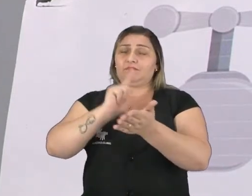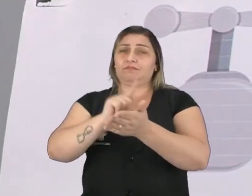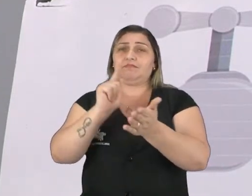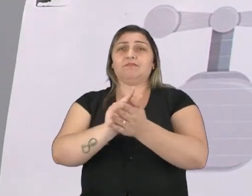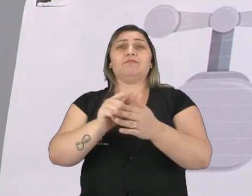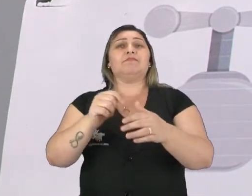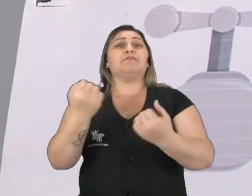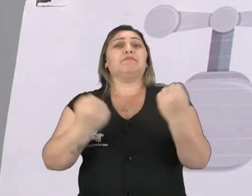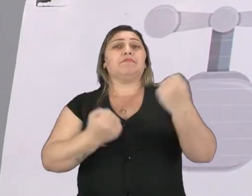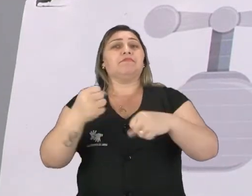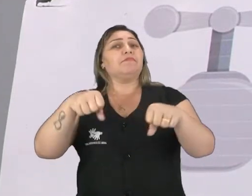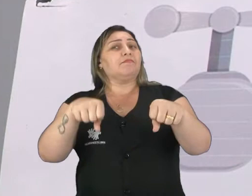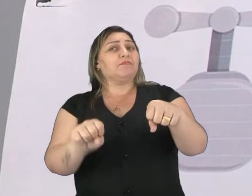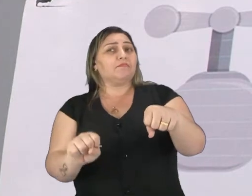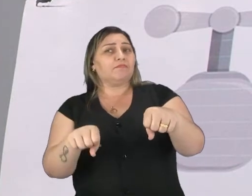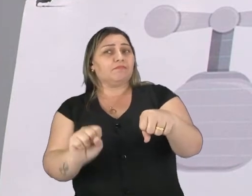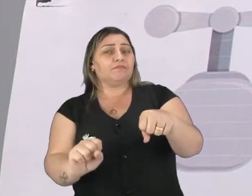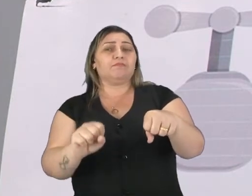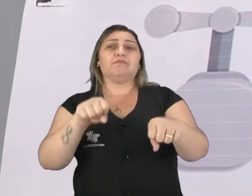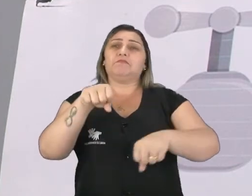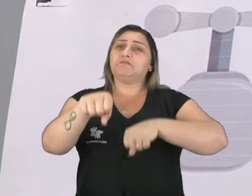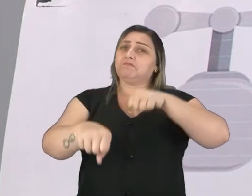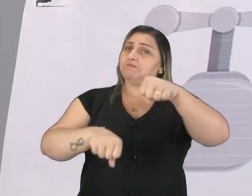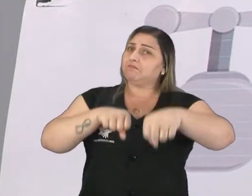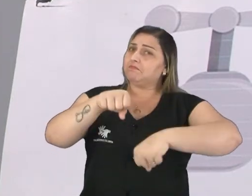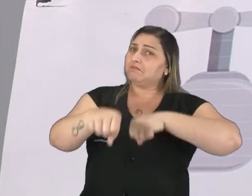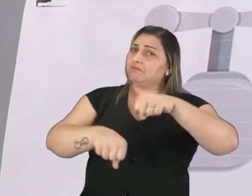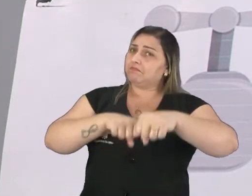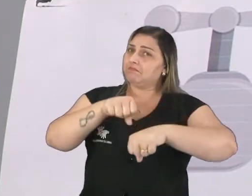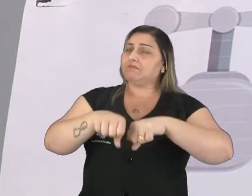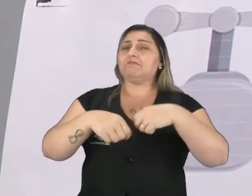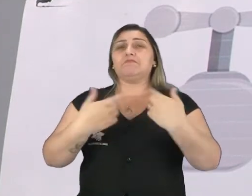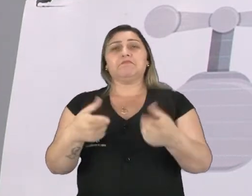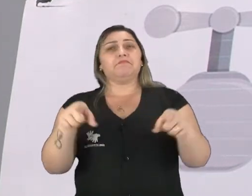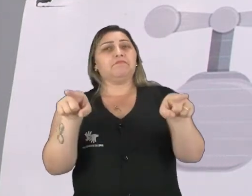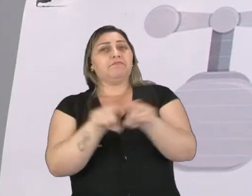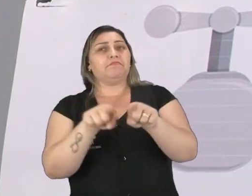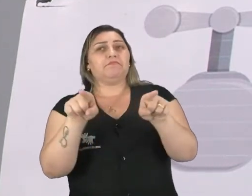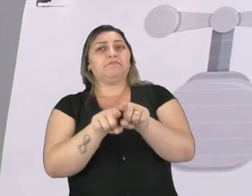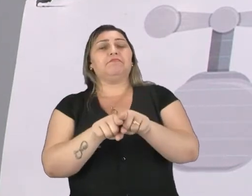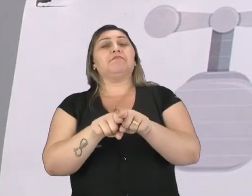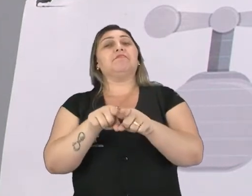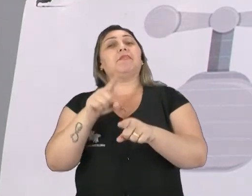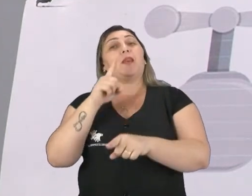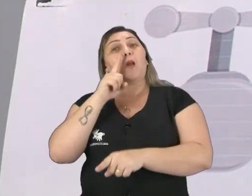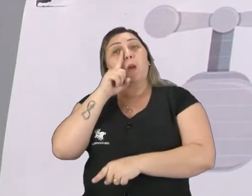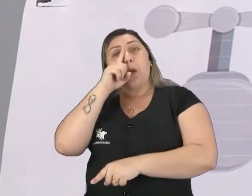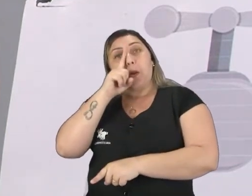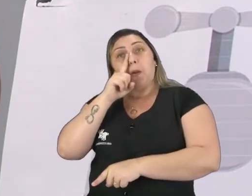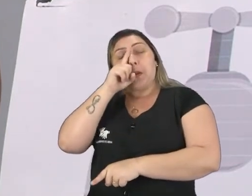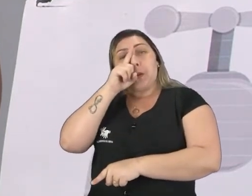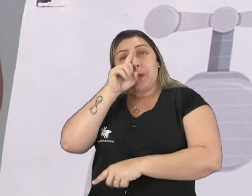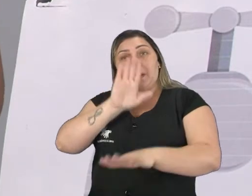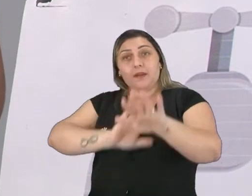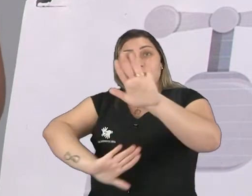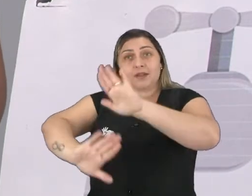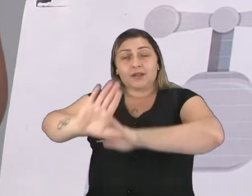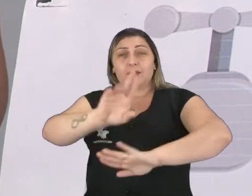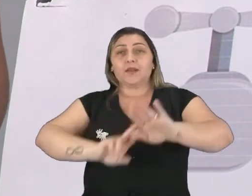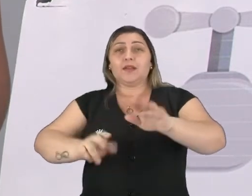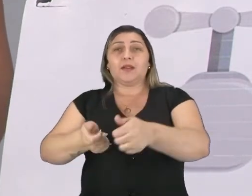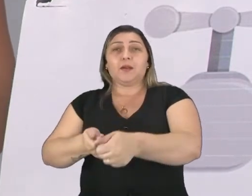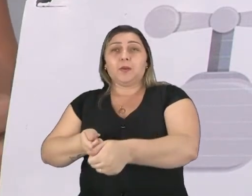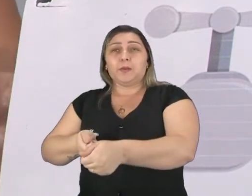nosso veículo, certo? Seja a moto ou mesmo o carro, temos que tomar muito cuidado, não utilizar